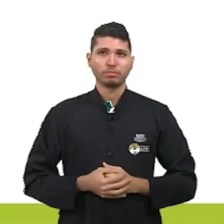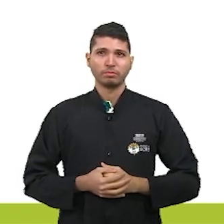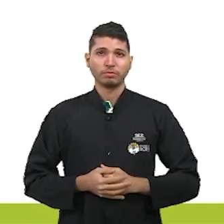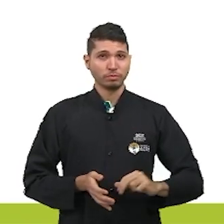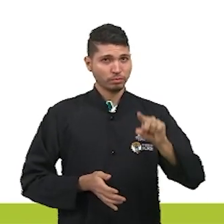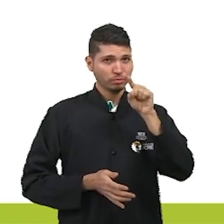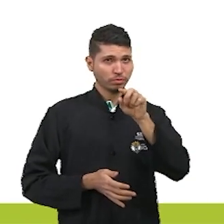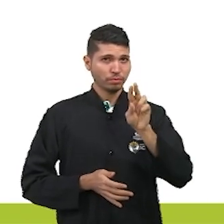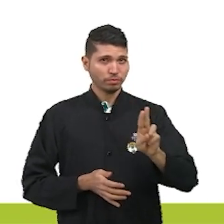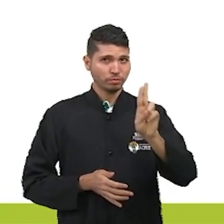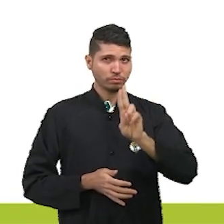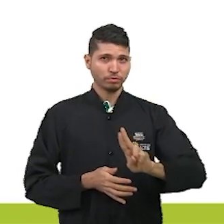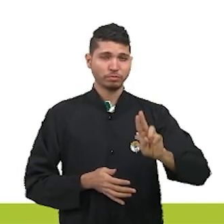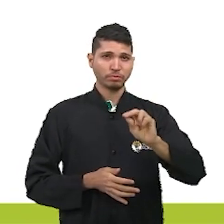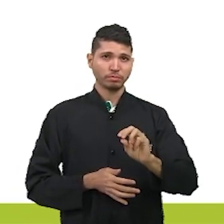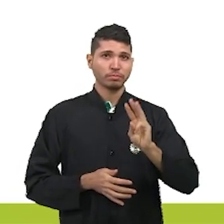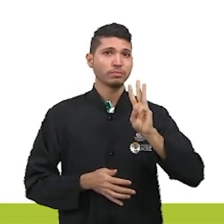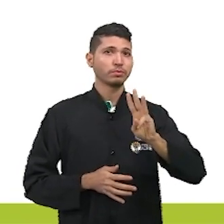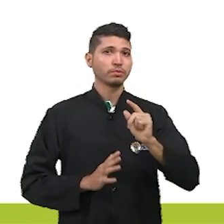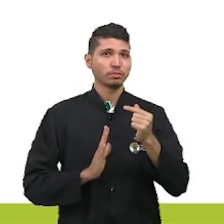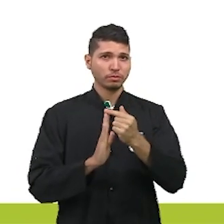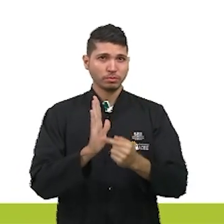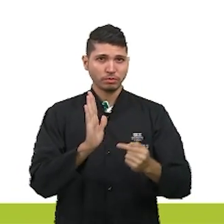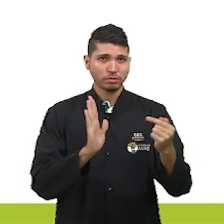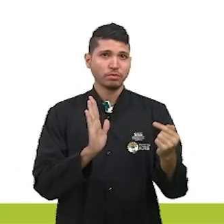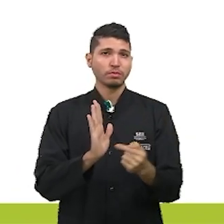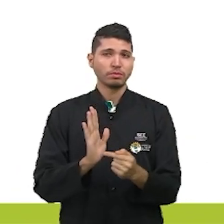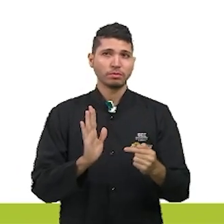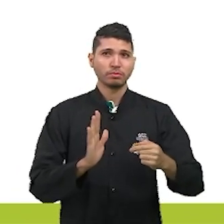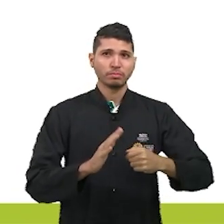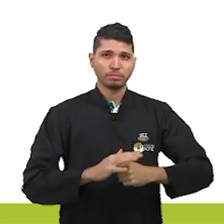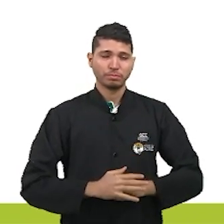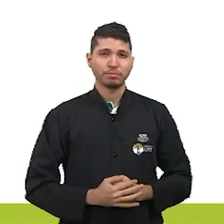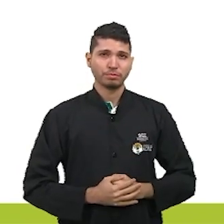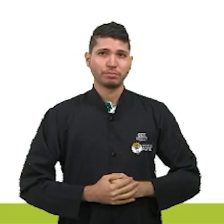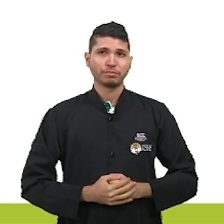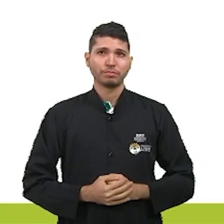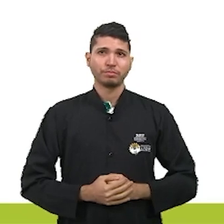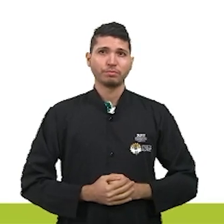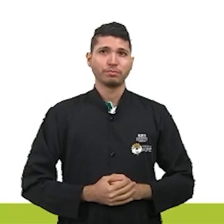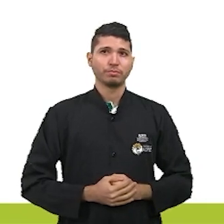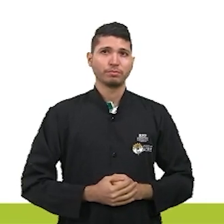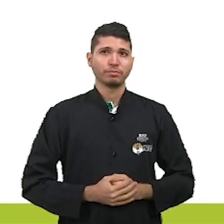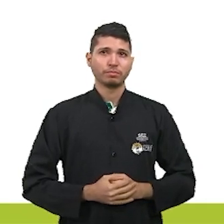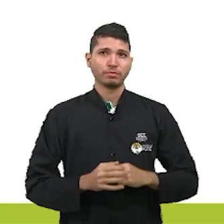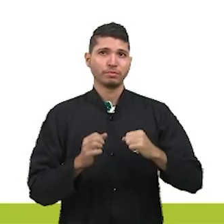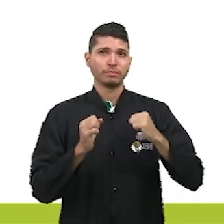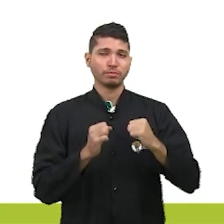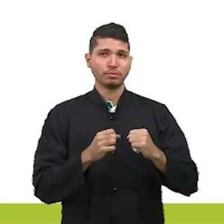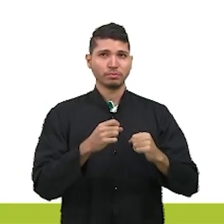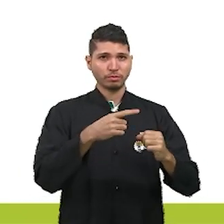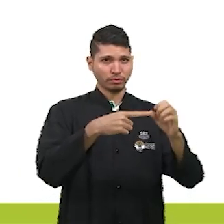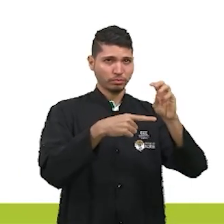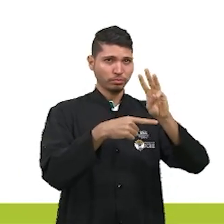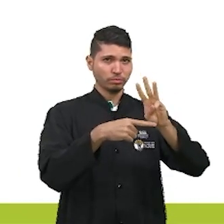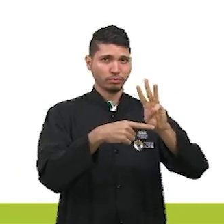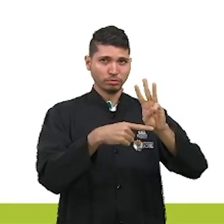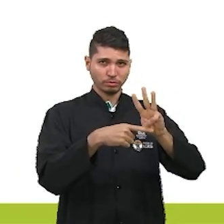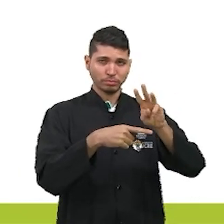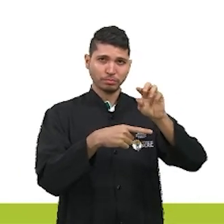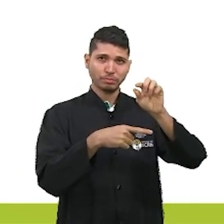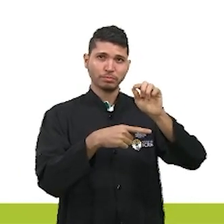3 fatorial para todas as letras e posso dividir, retirando as contagens em